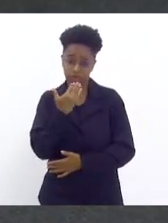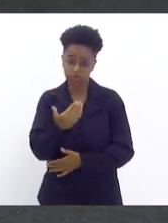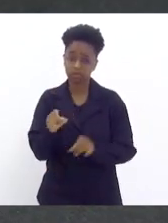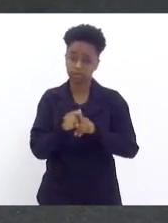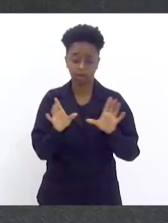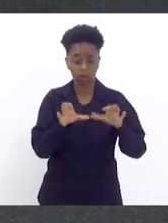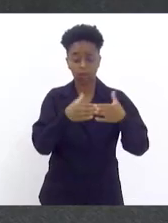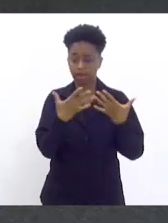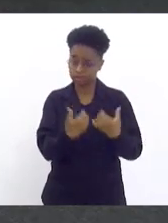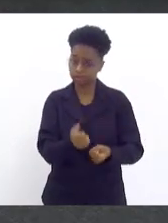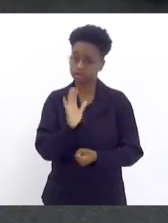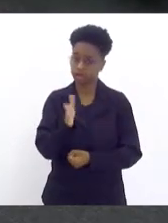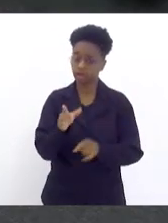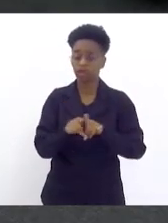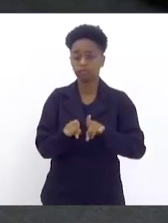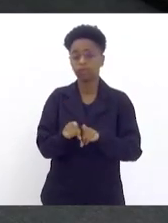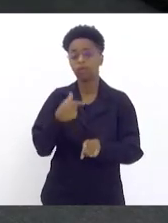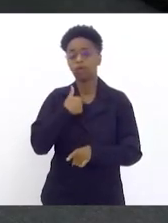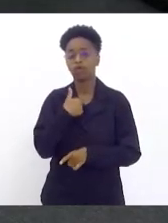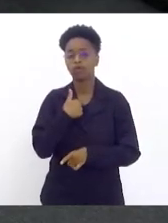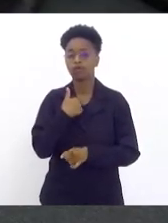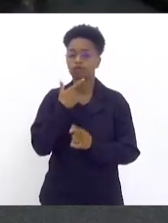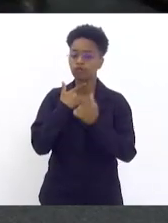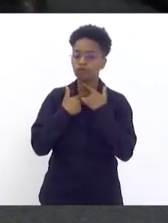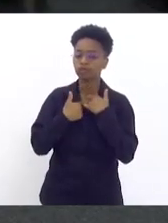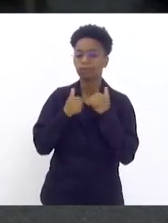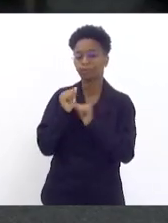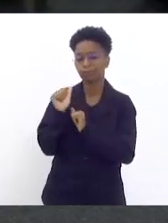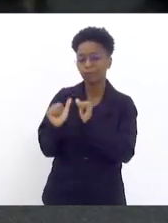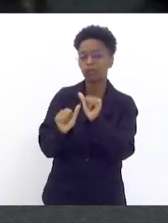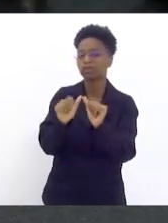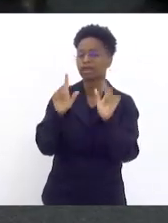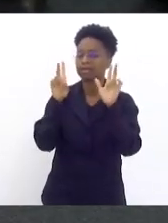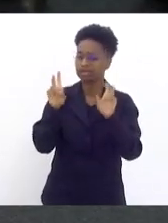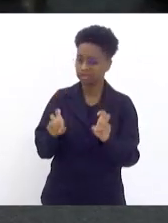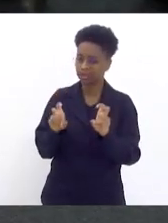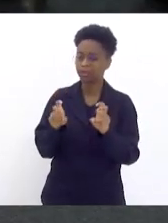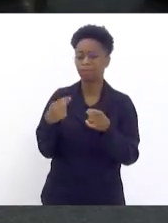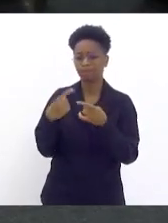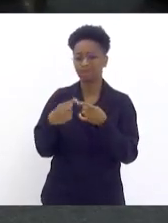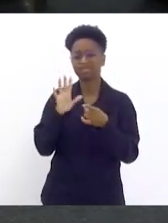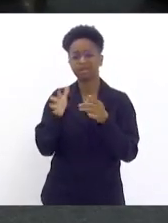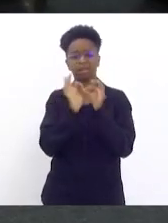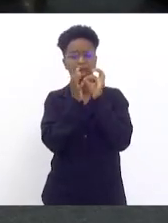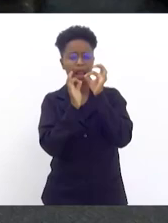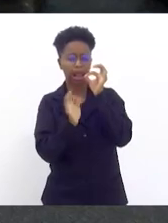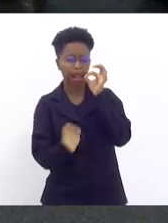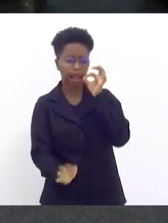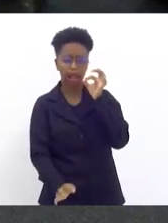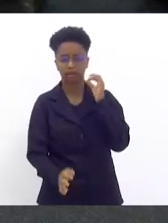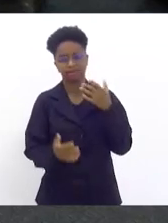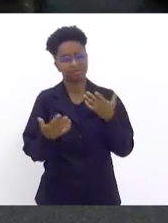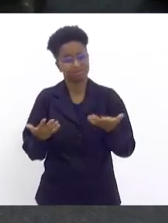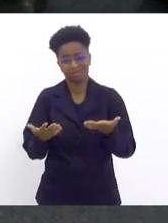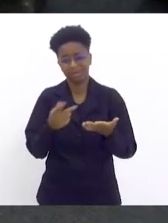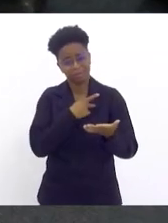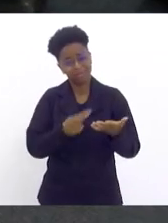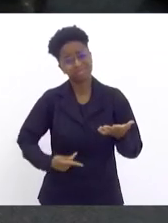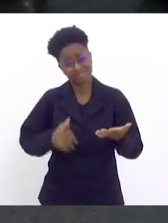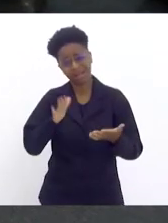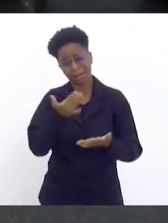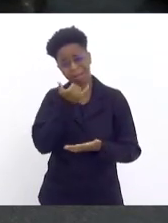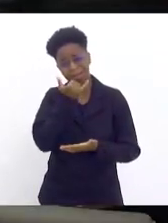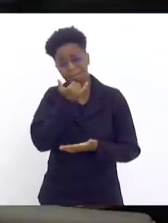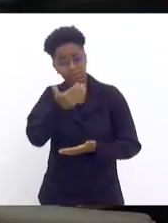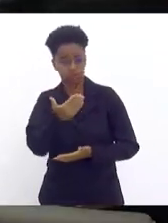pela comunidade e eu também Presidente queria mudar né de assunto que a gente está se estendendo muito nesse aqui com o presidente que já se